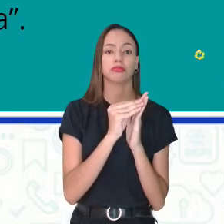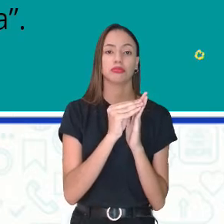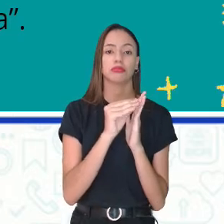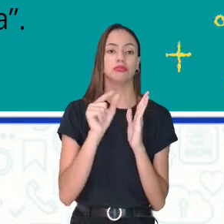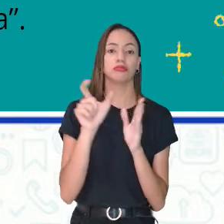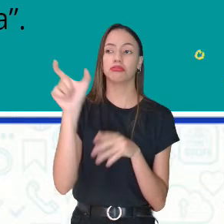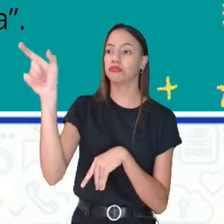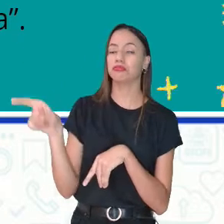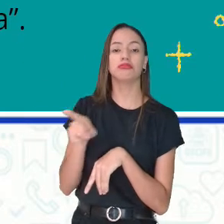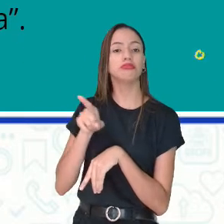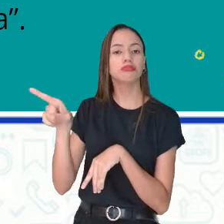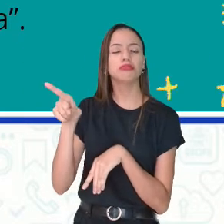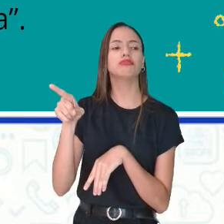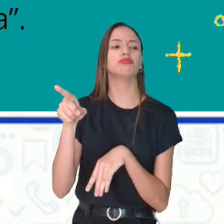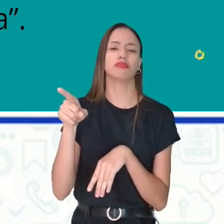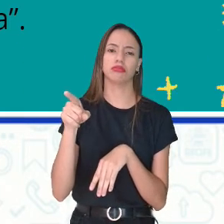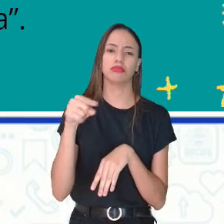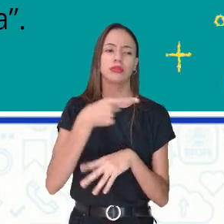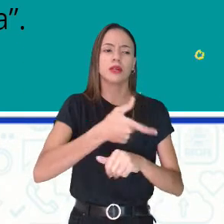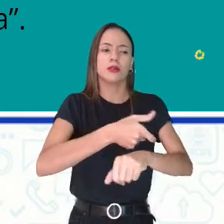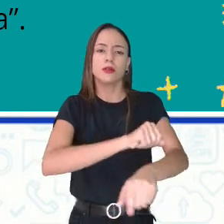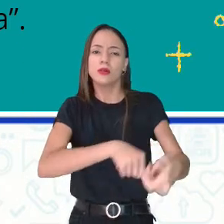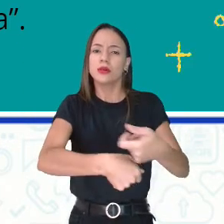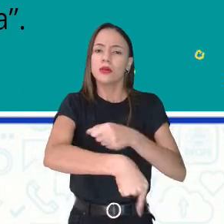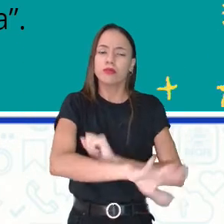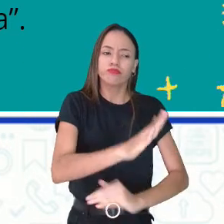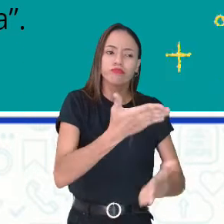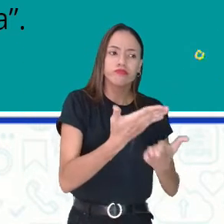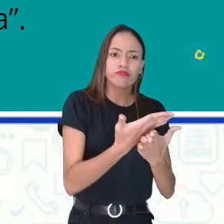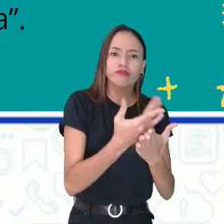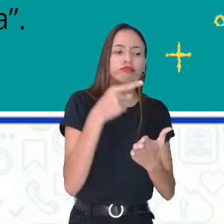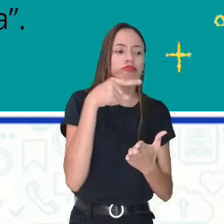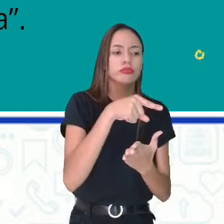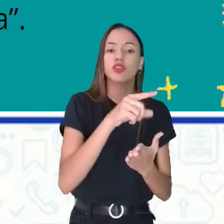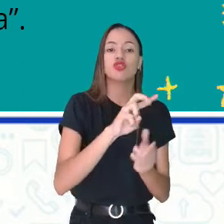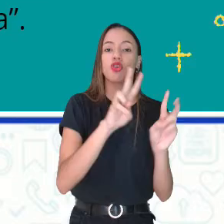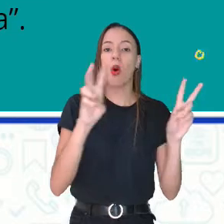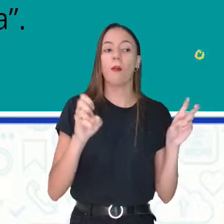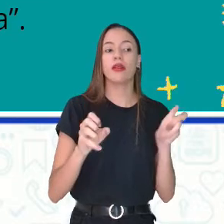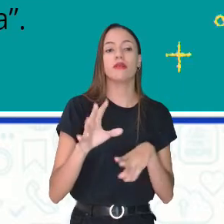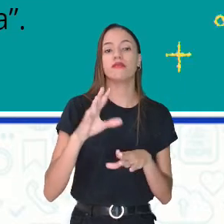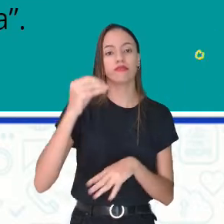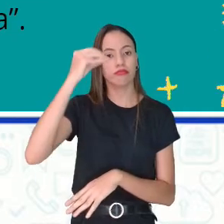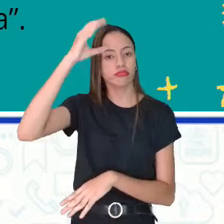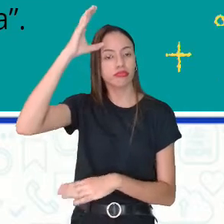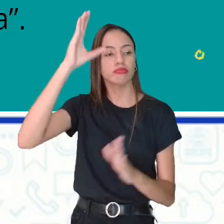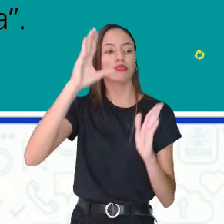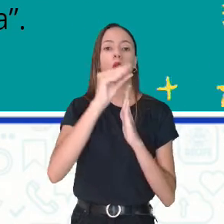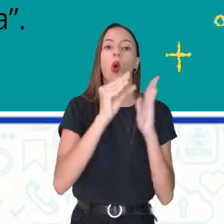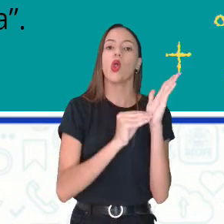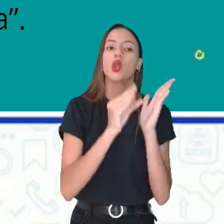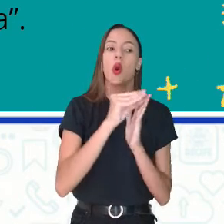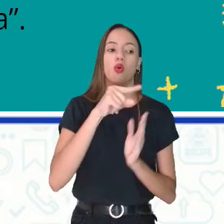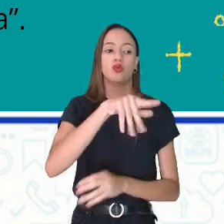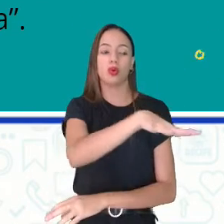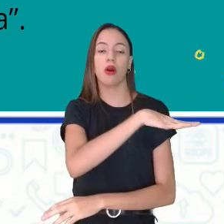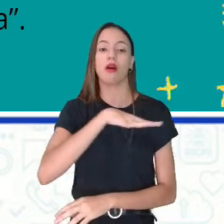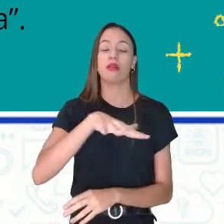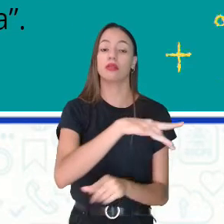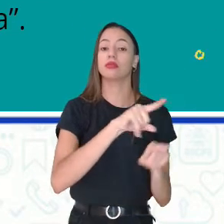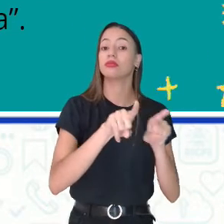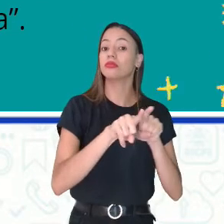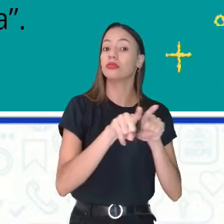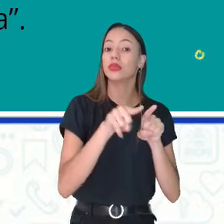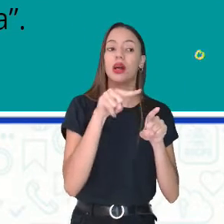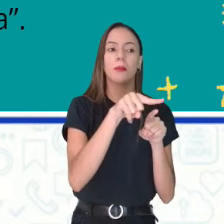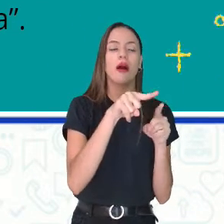se apoia no conhecimento de um especialista da área. É um modo de trazer para o texto o peso